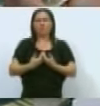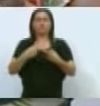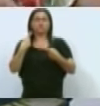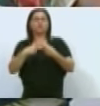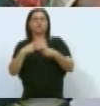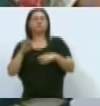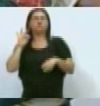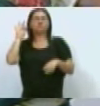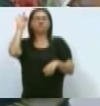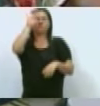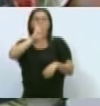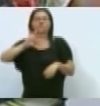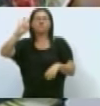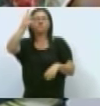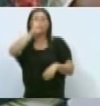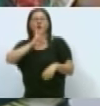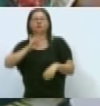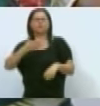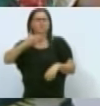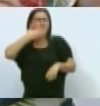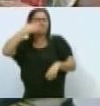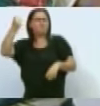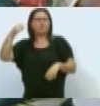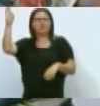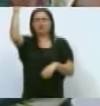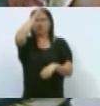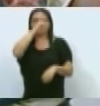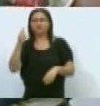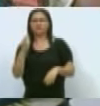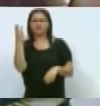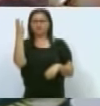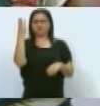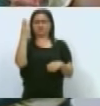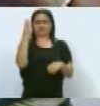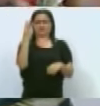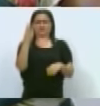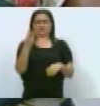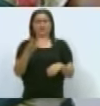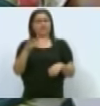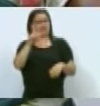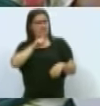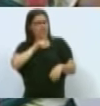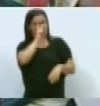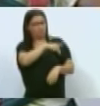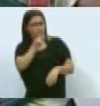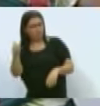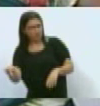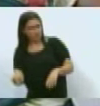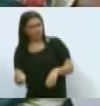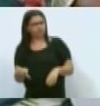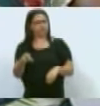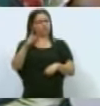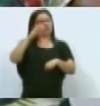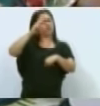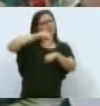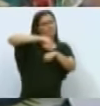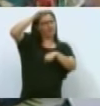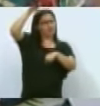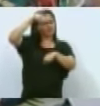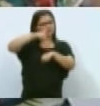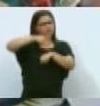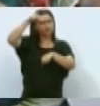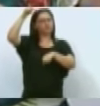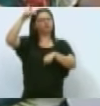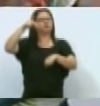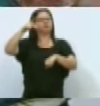o terceiro melhor centro universitário do Brasil. A Unifev possui professores, mestres e doutores, conceito